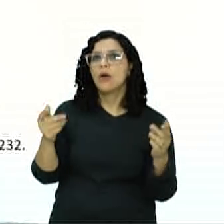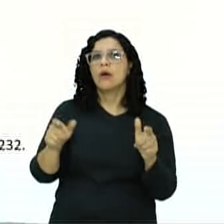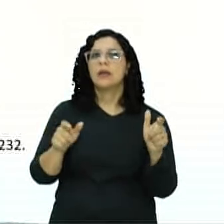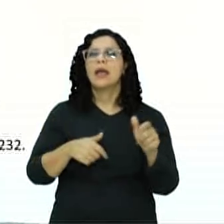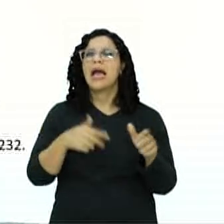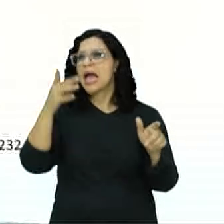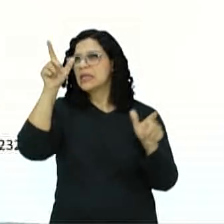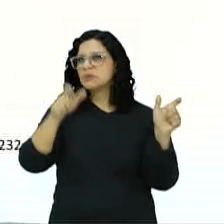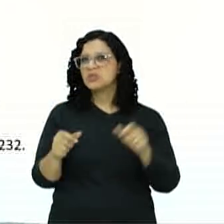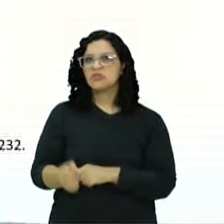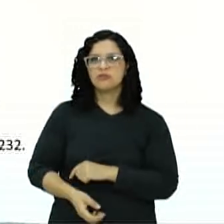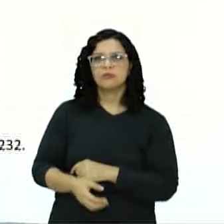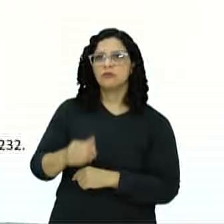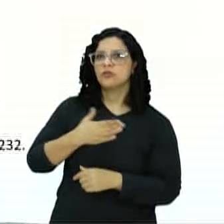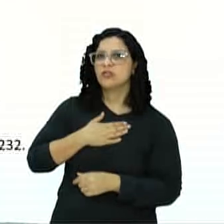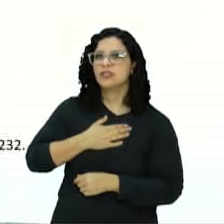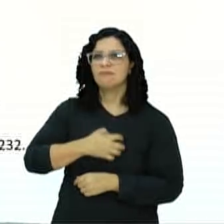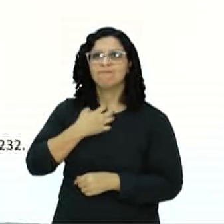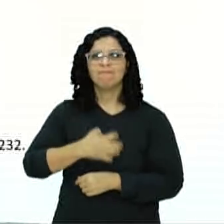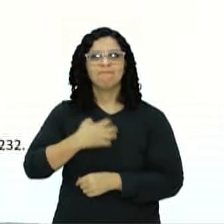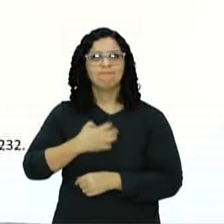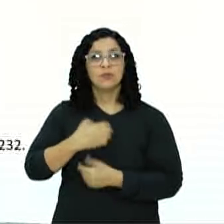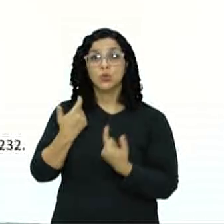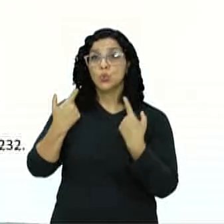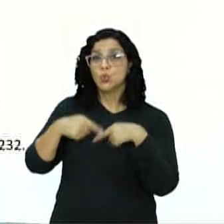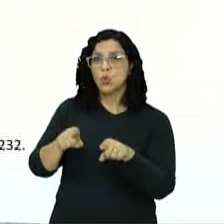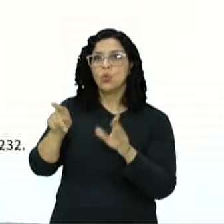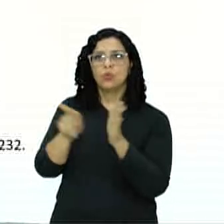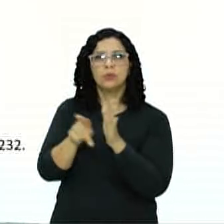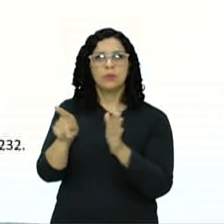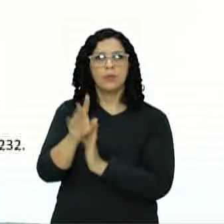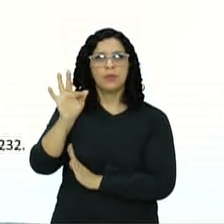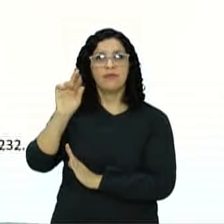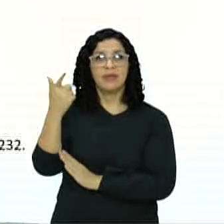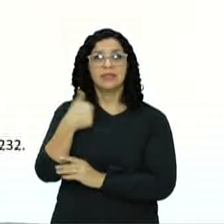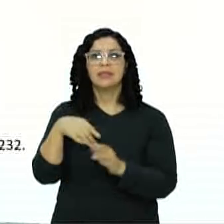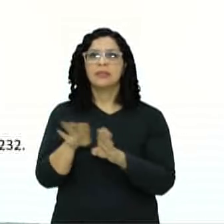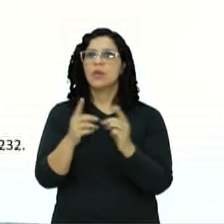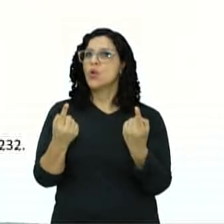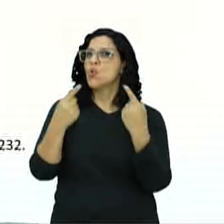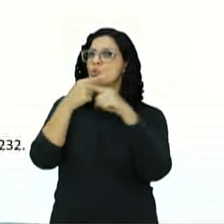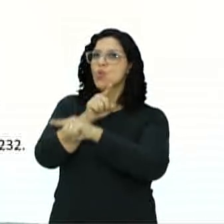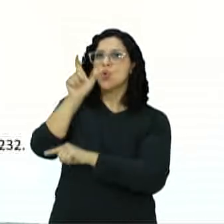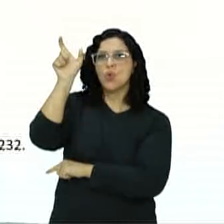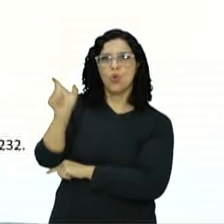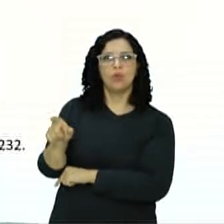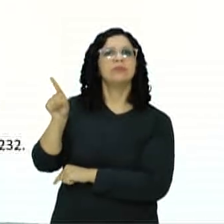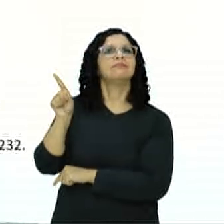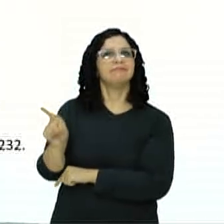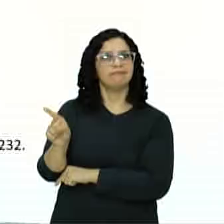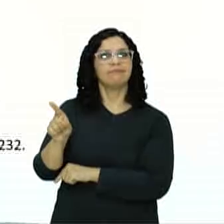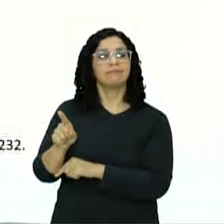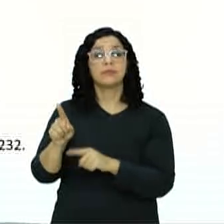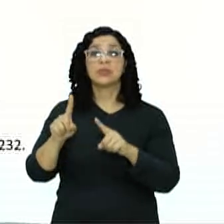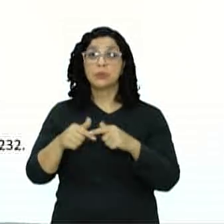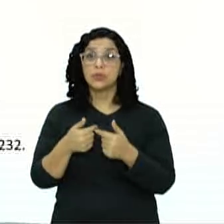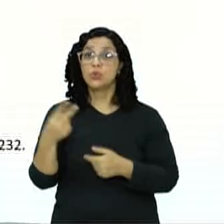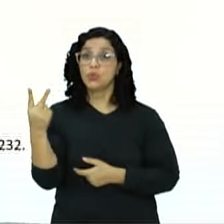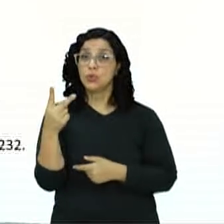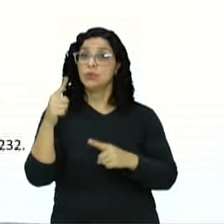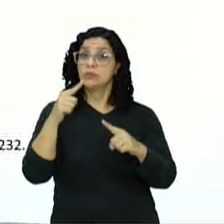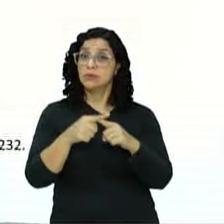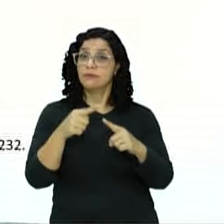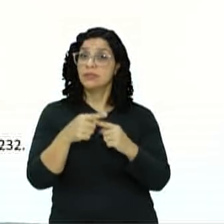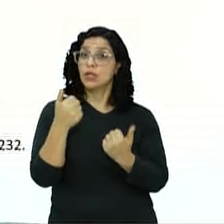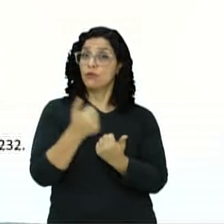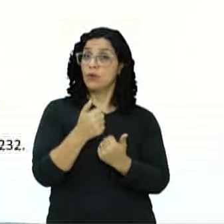aumentaram a insatisfação popular e ainda engrossaram a oposição que havia ao governo Fernando Henrique Cardoso. O segundo mandato